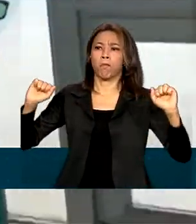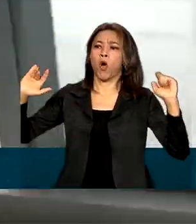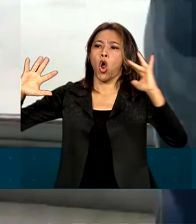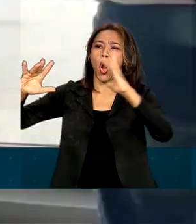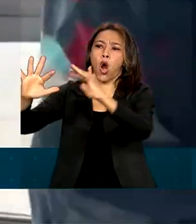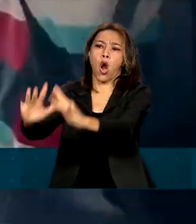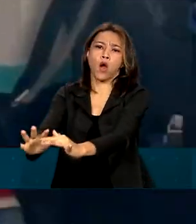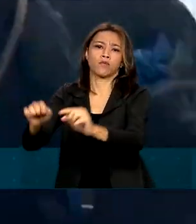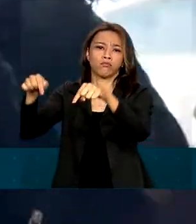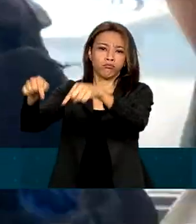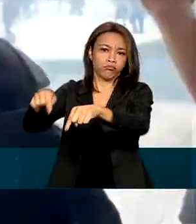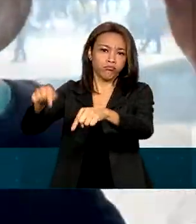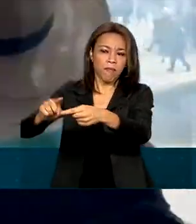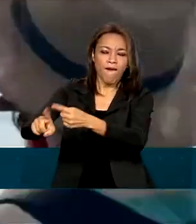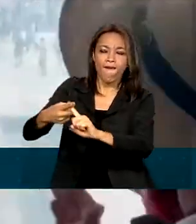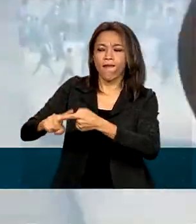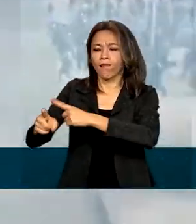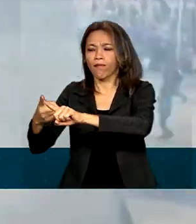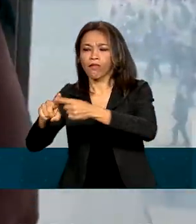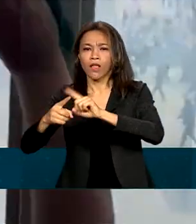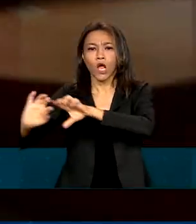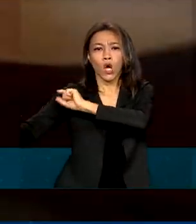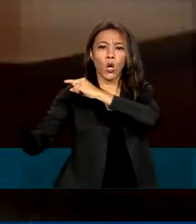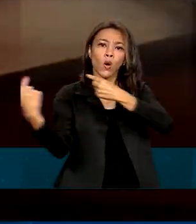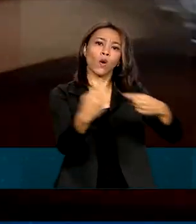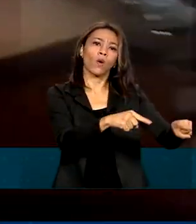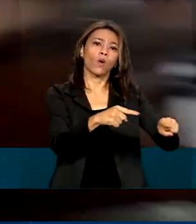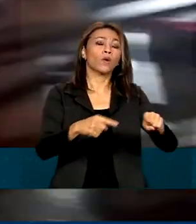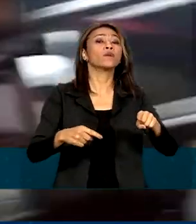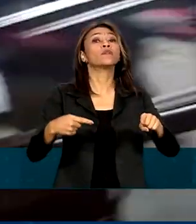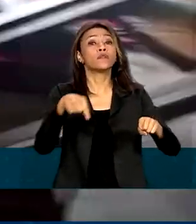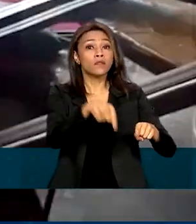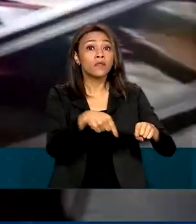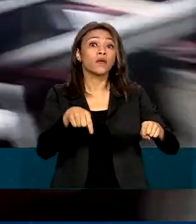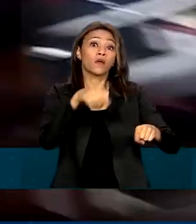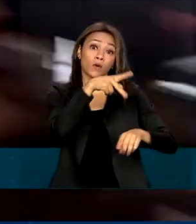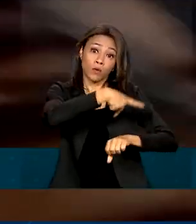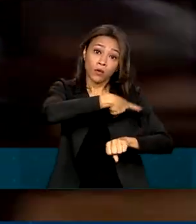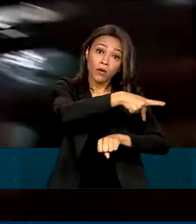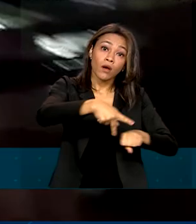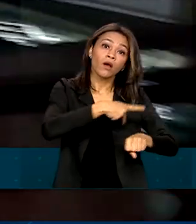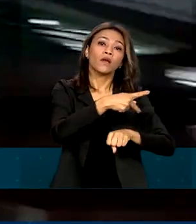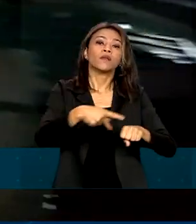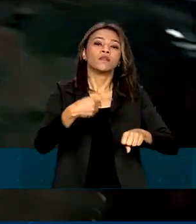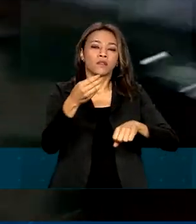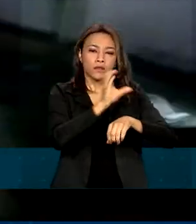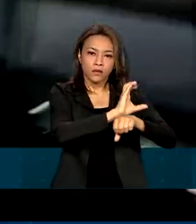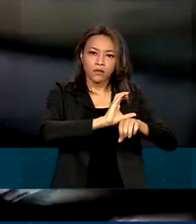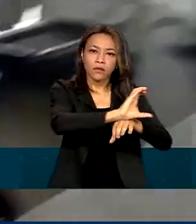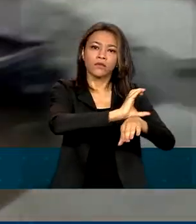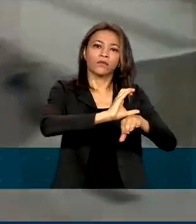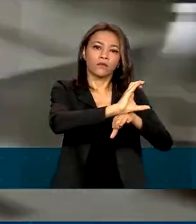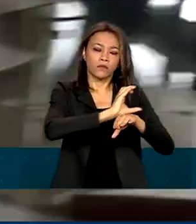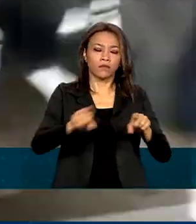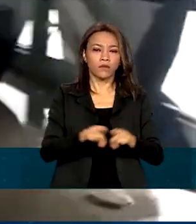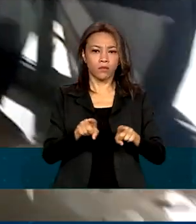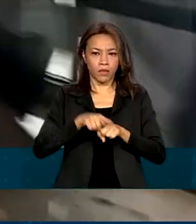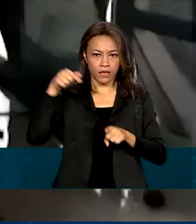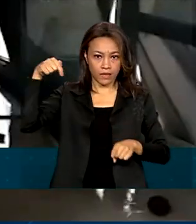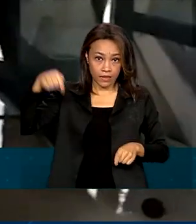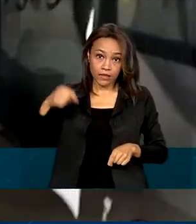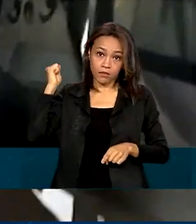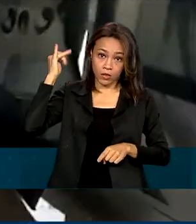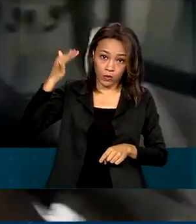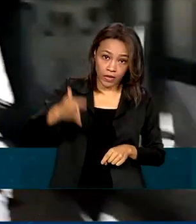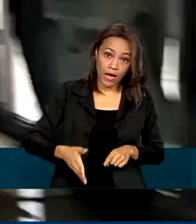como incubadoras de planos contra o Estado Democrático de Direito. Além disso, nesta madrugada, o ministro do Supremo Tribunal Federal, Alexandre